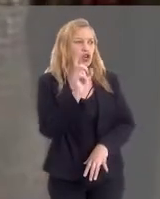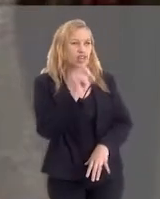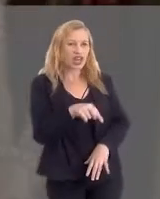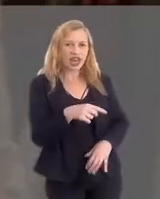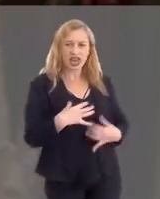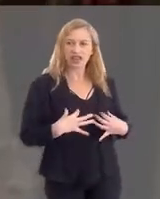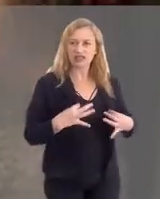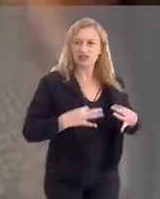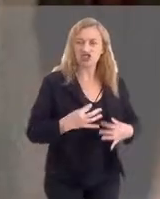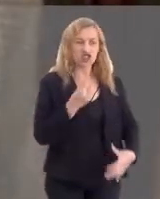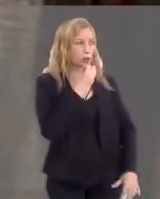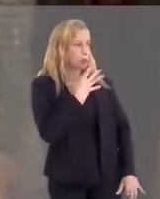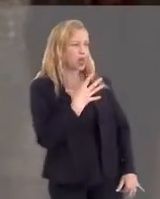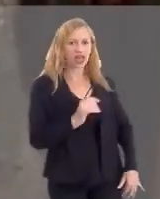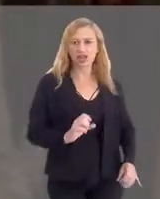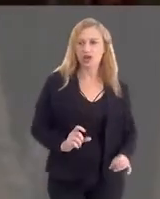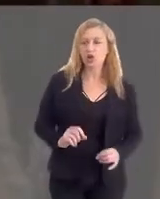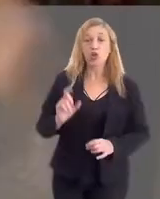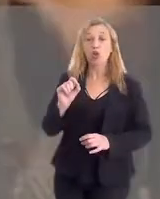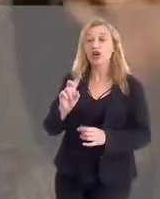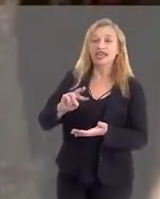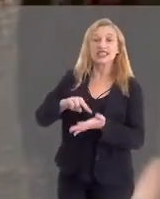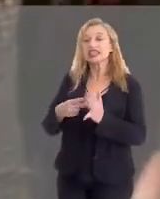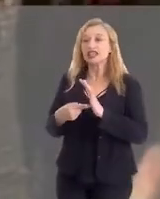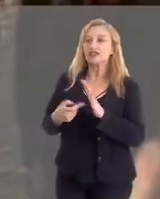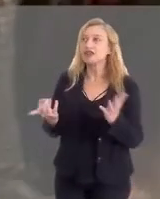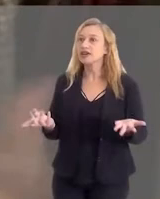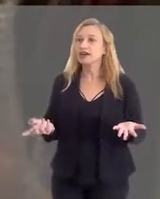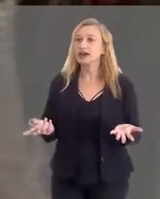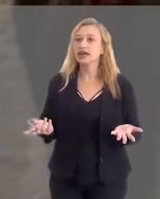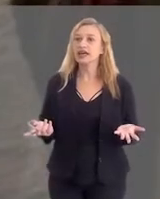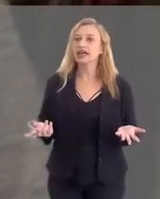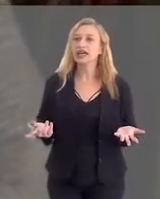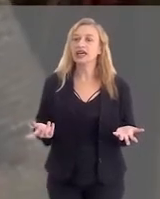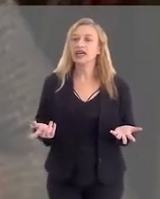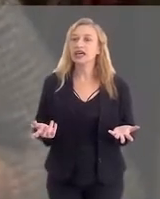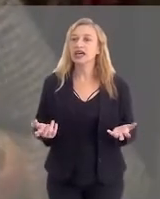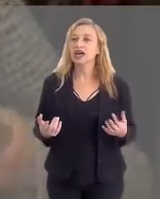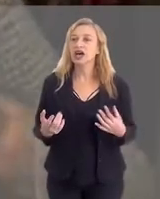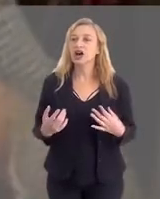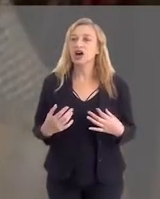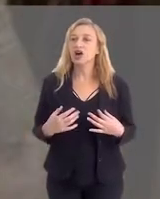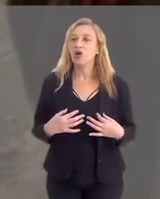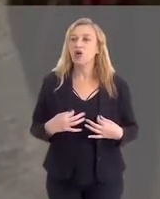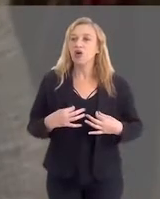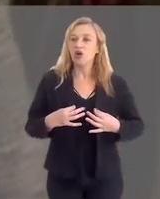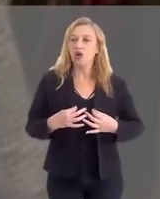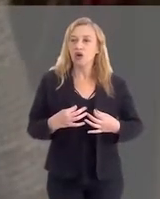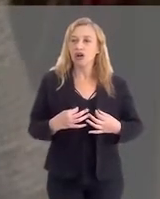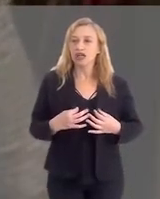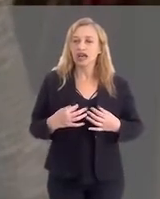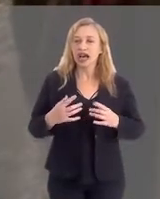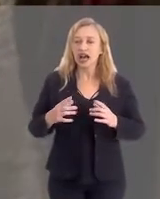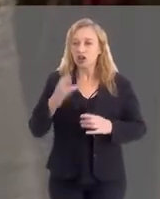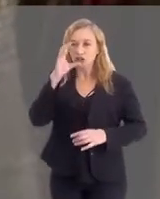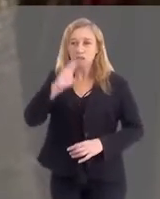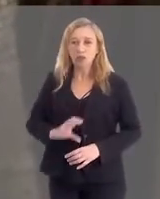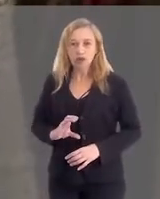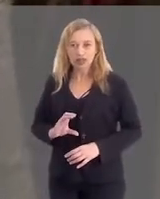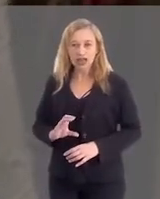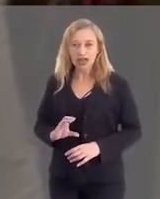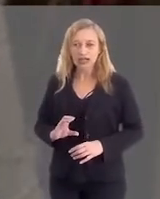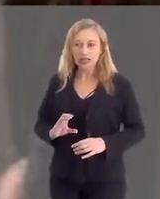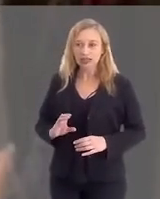vestir corretamente? O que que é ser apresentável? O que que é que significa se vestir e se portar diante